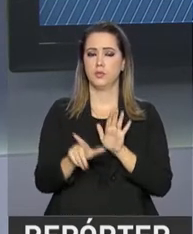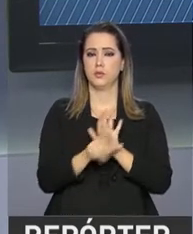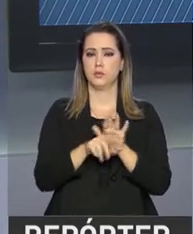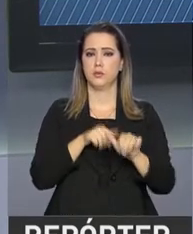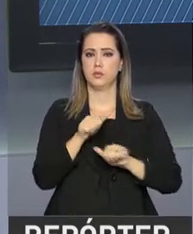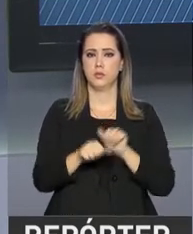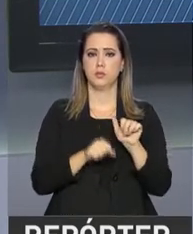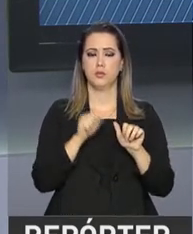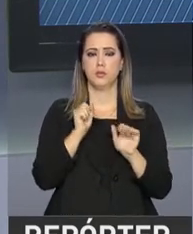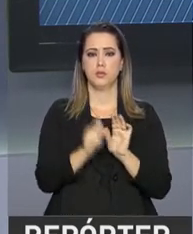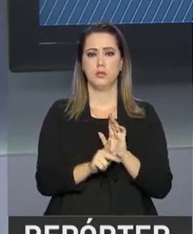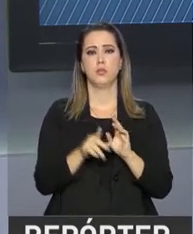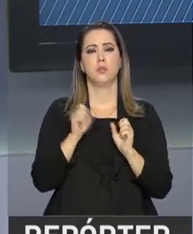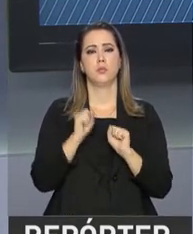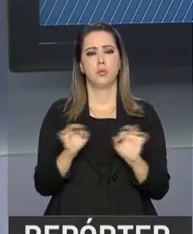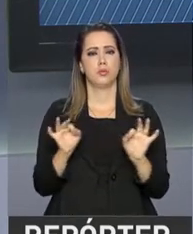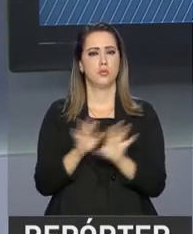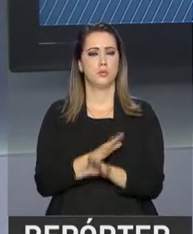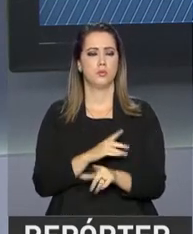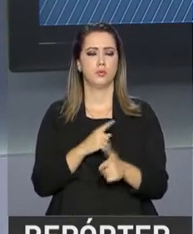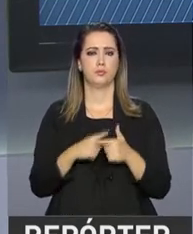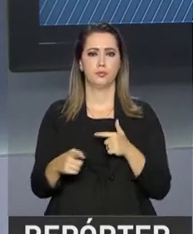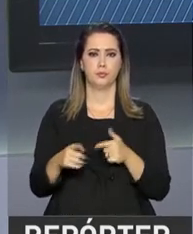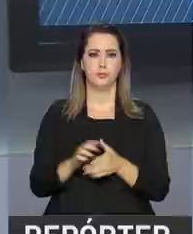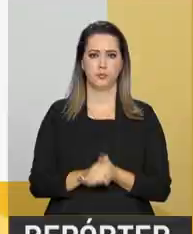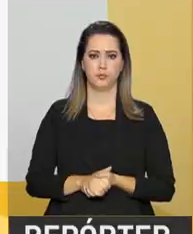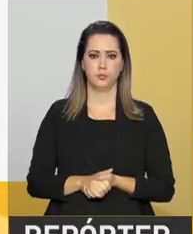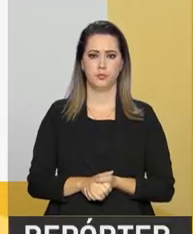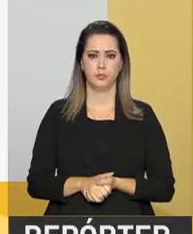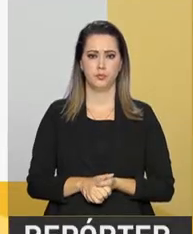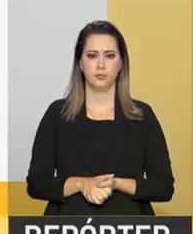pelo Congresso pode resolver todo esse impasse.